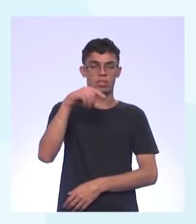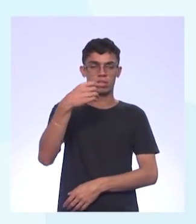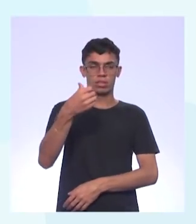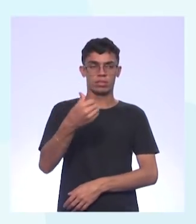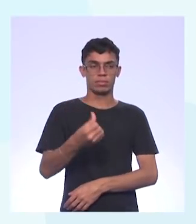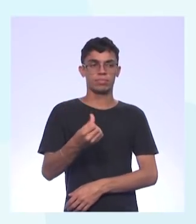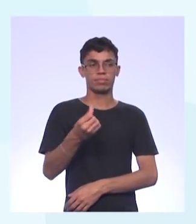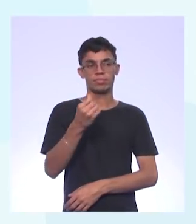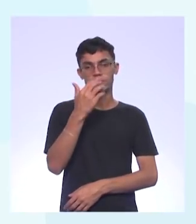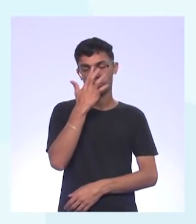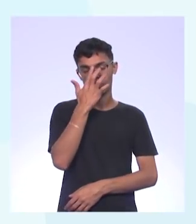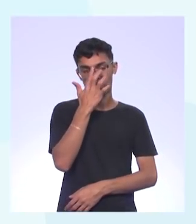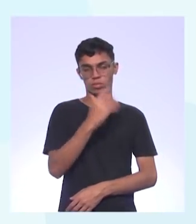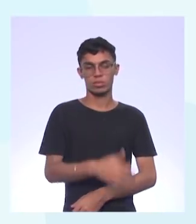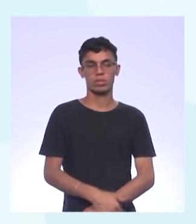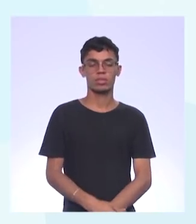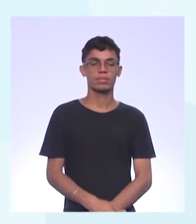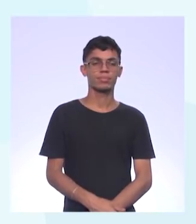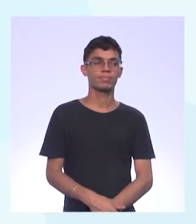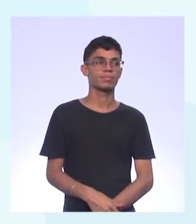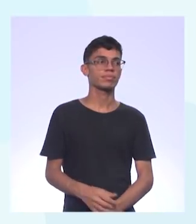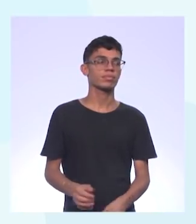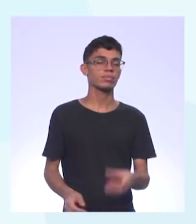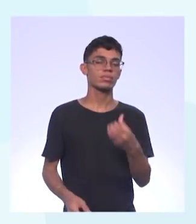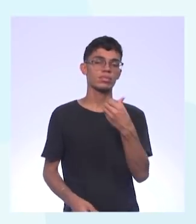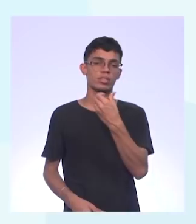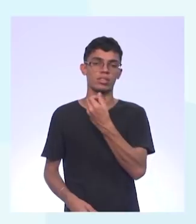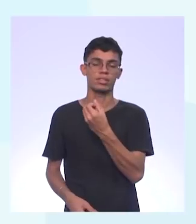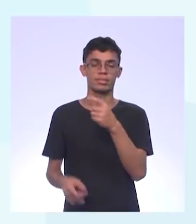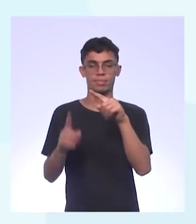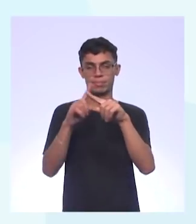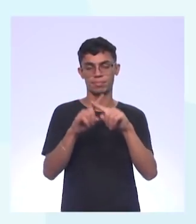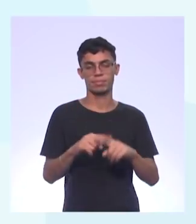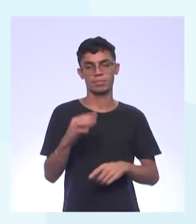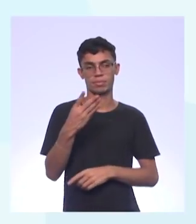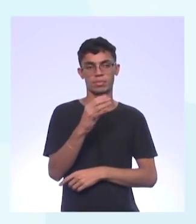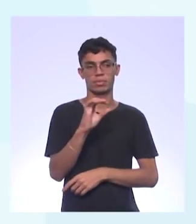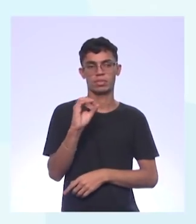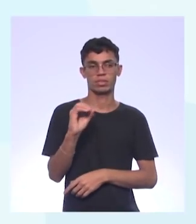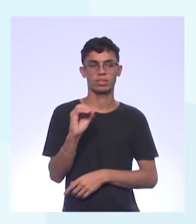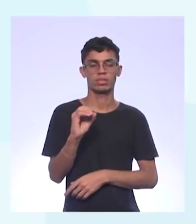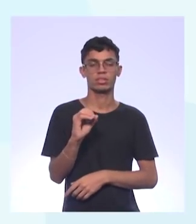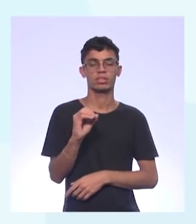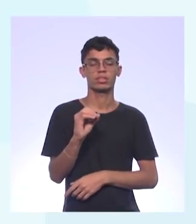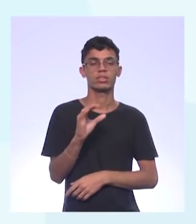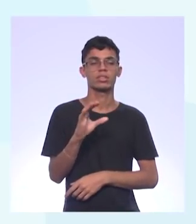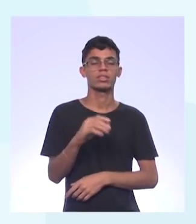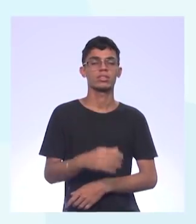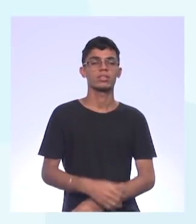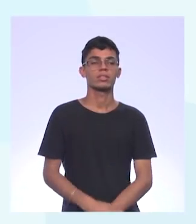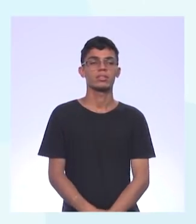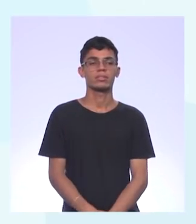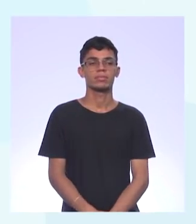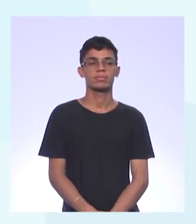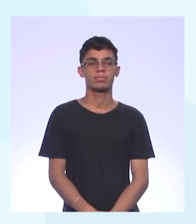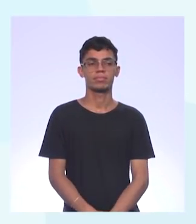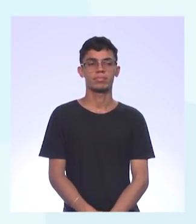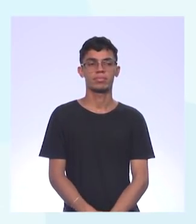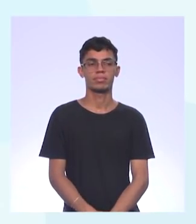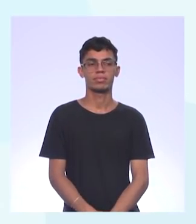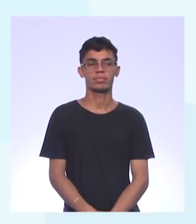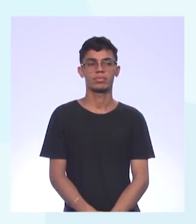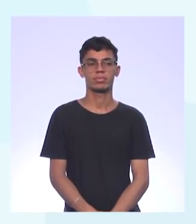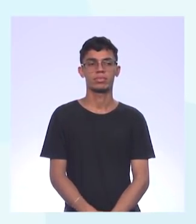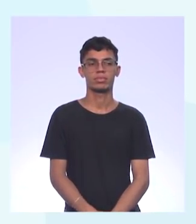multiplicação Nex 6 vezes 40 e o resultado você subtrai aqui 60064